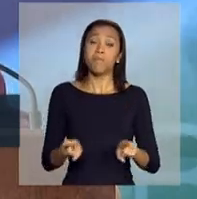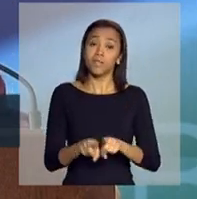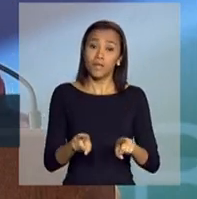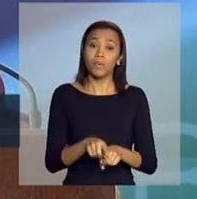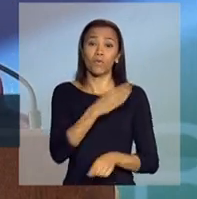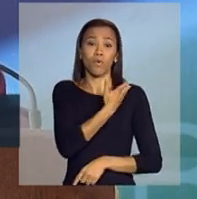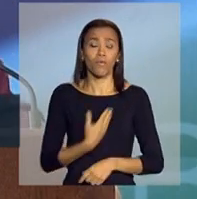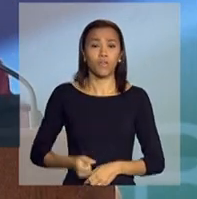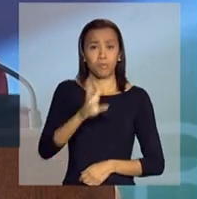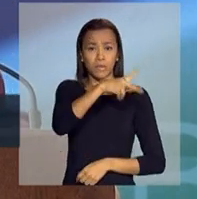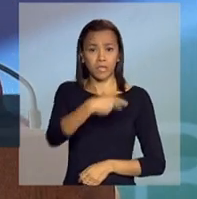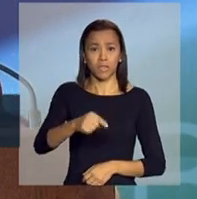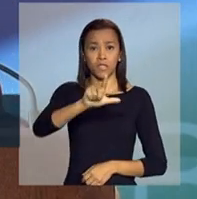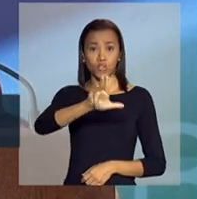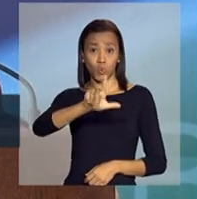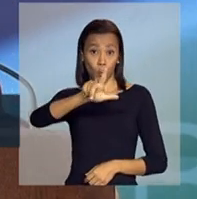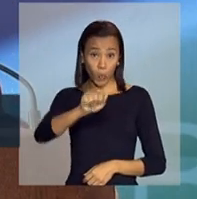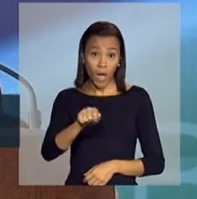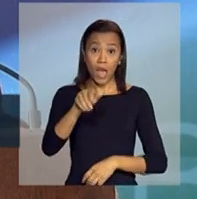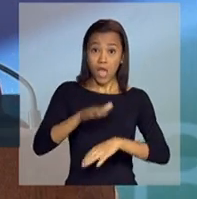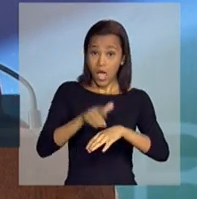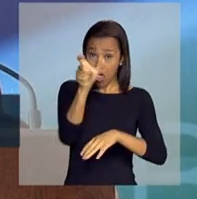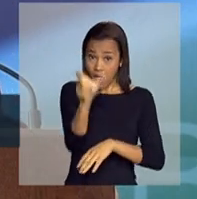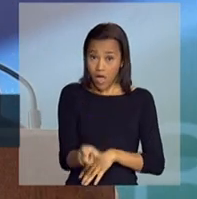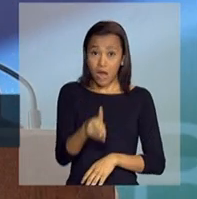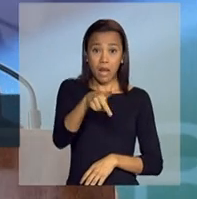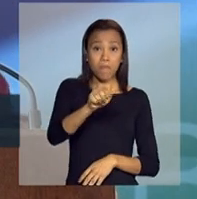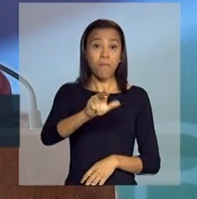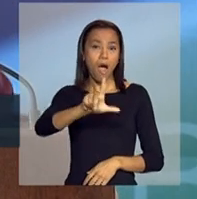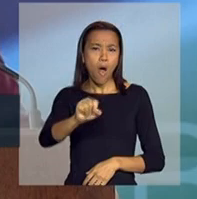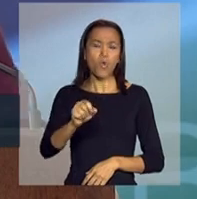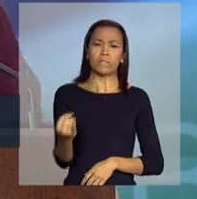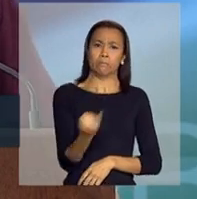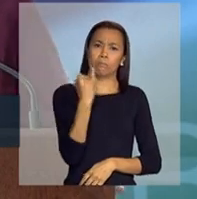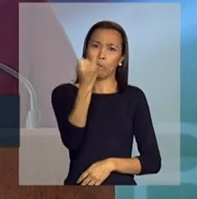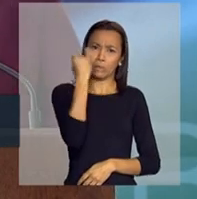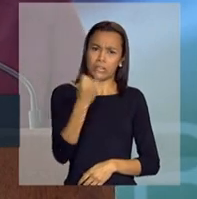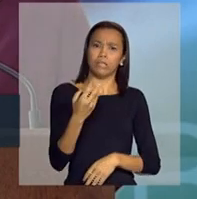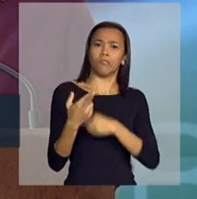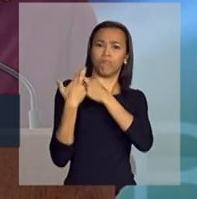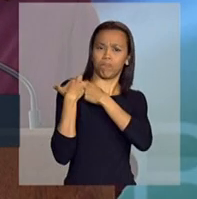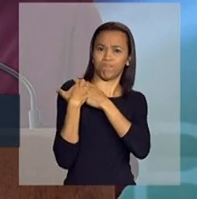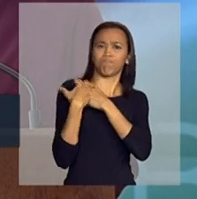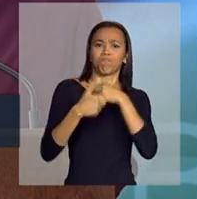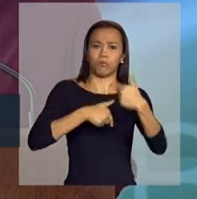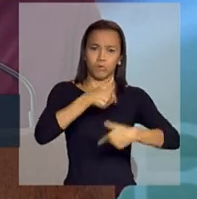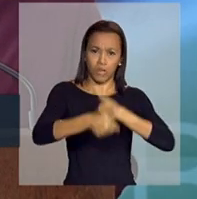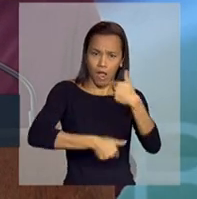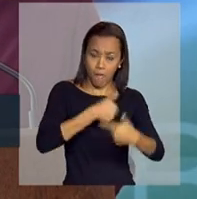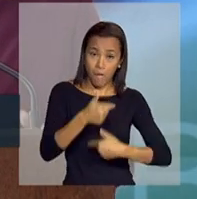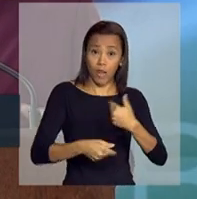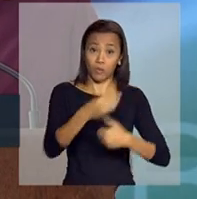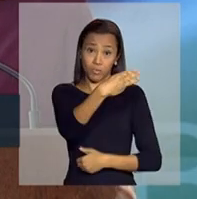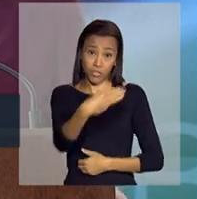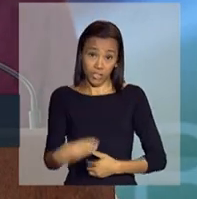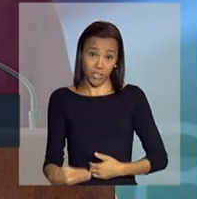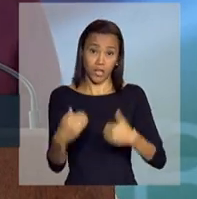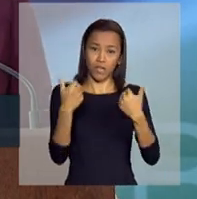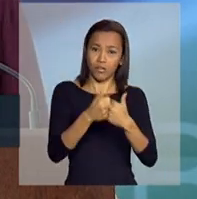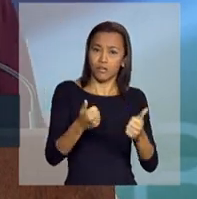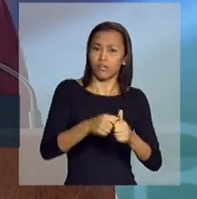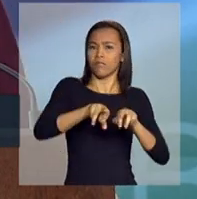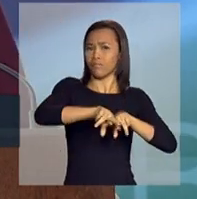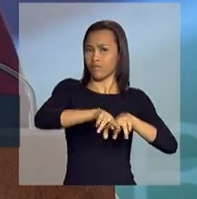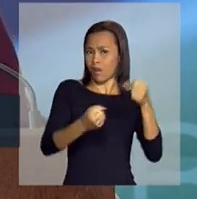Lula, o Paulo Sérgio teve importante papel no Ministério dos Transportes. Foram muitos os